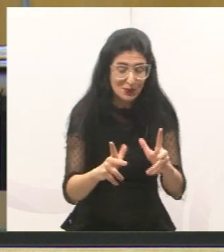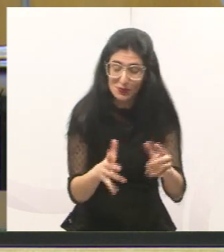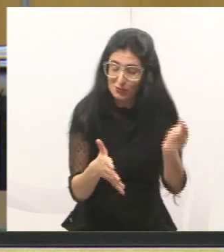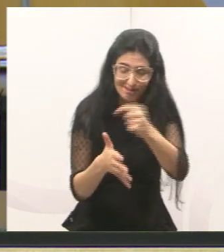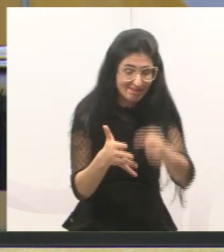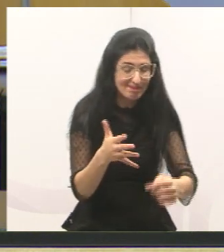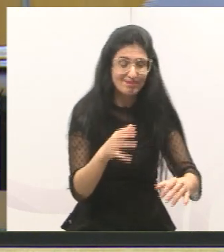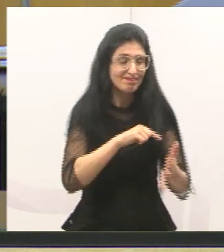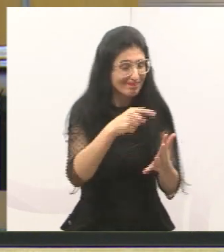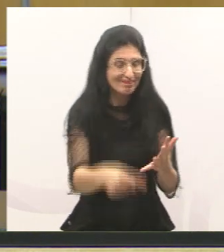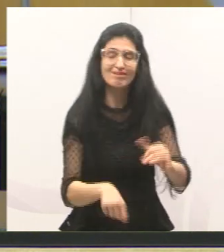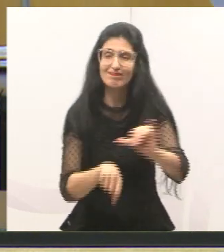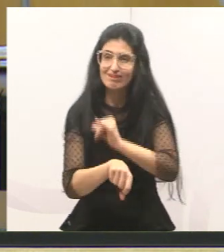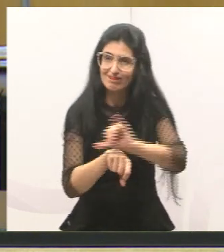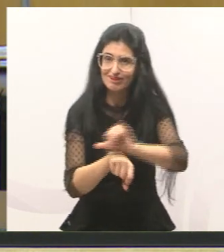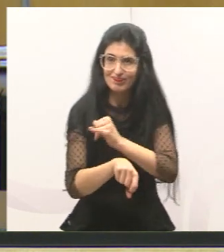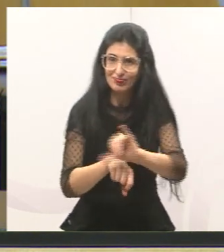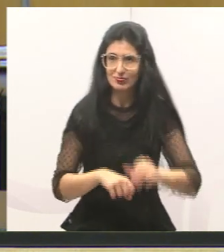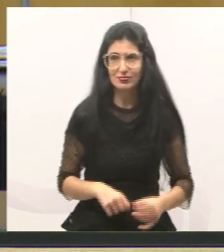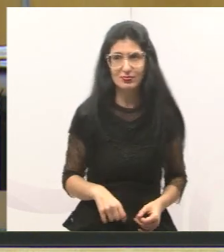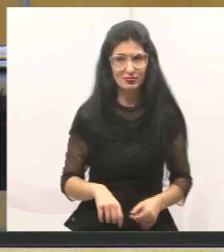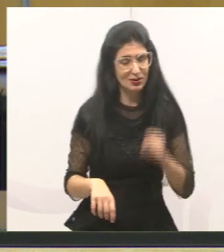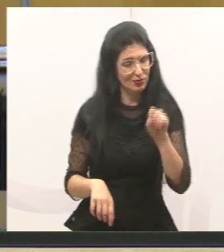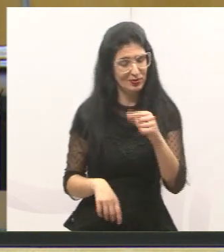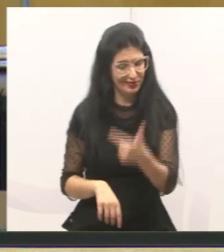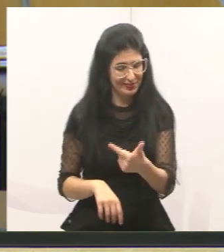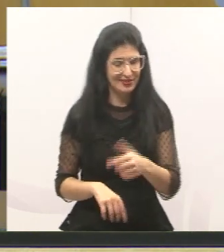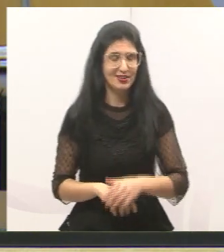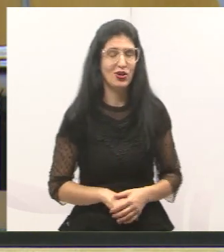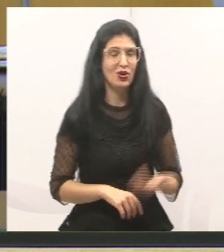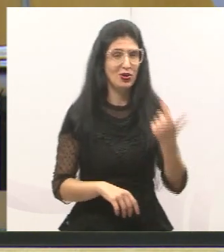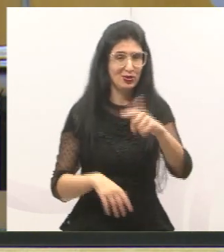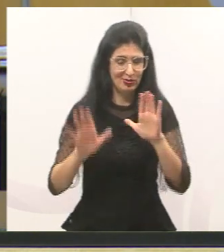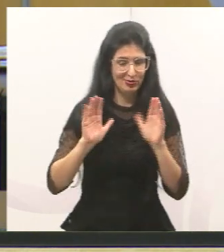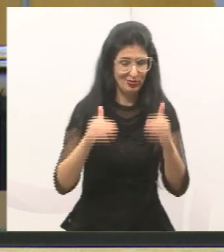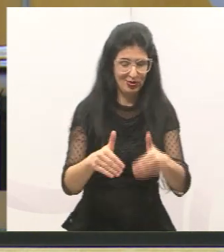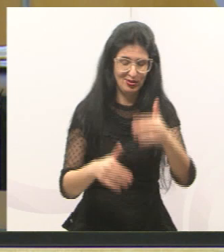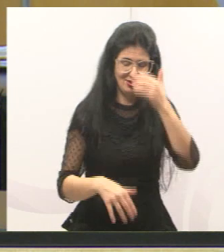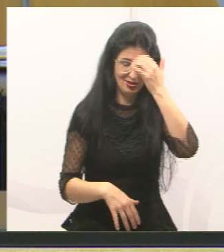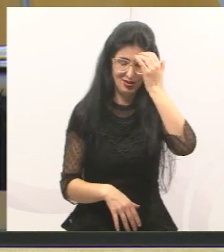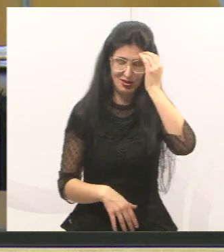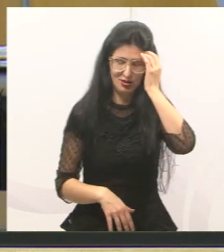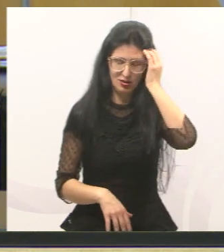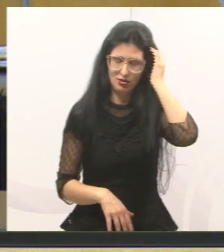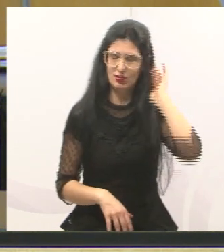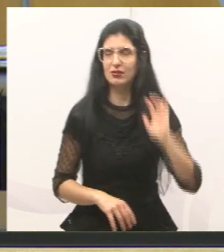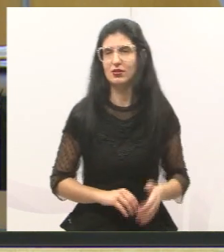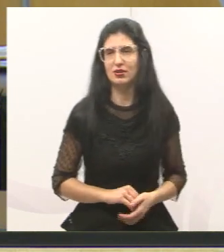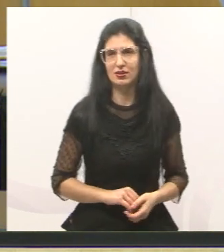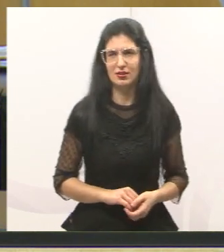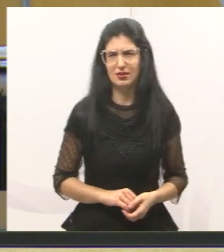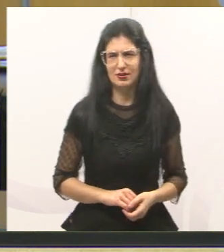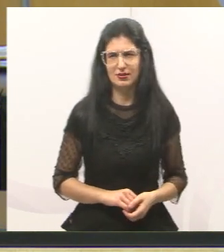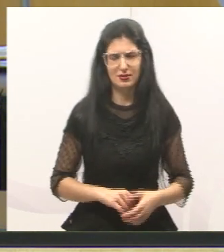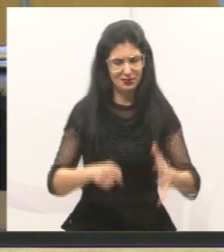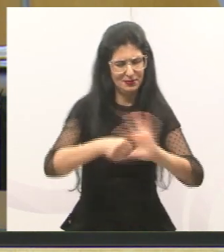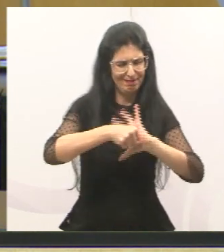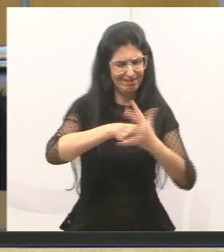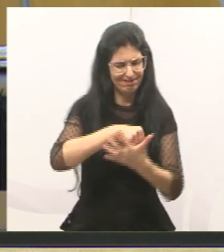pertinentes. Ponto 2. Sob outro enfoque, há de se considerar também o momento